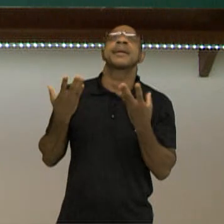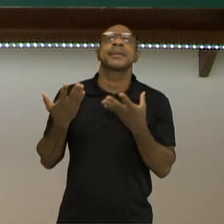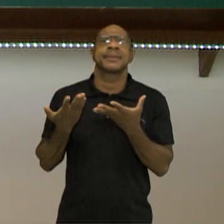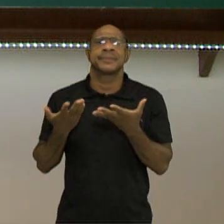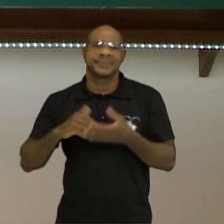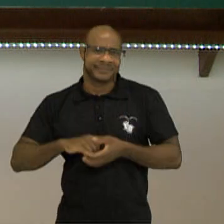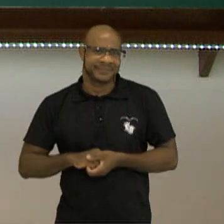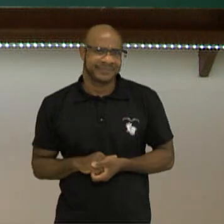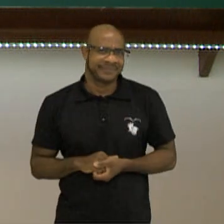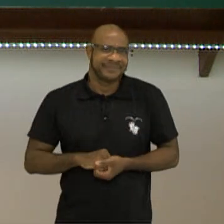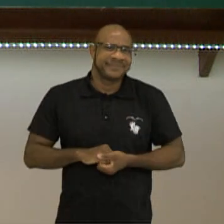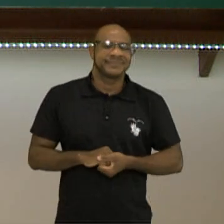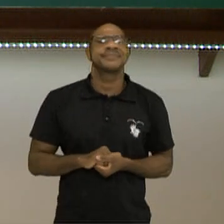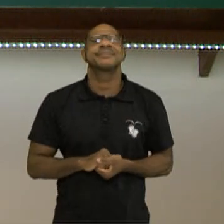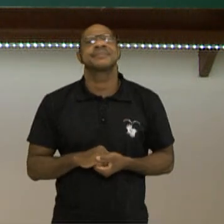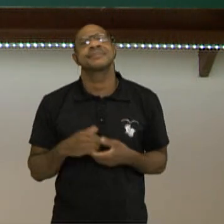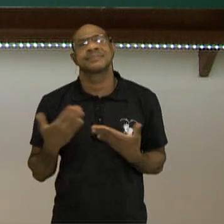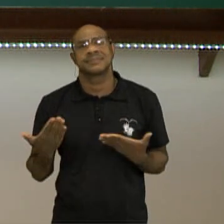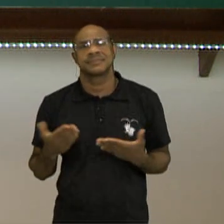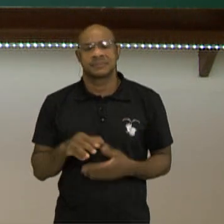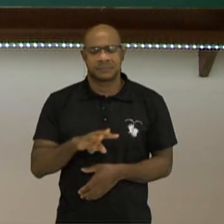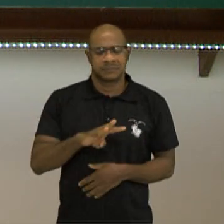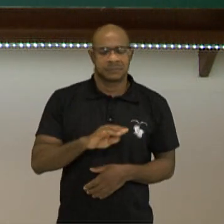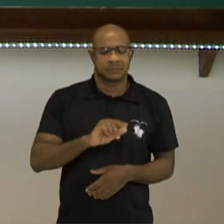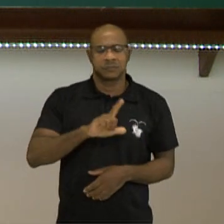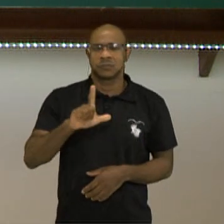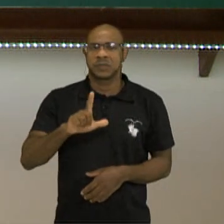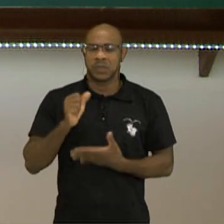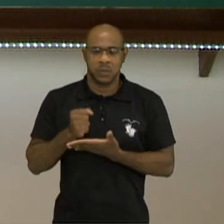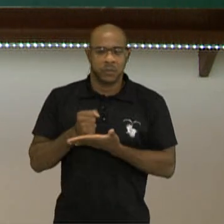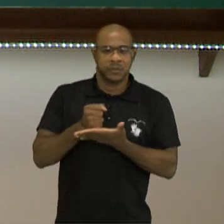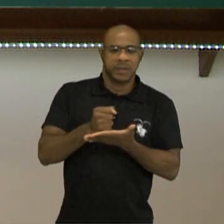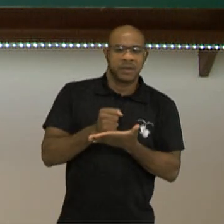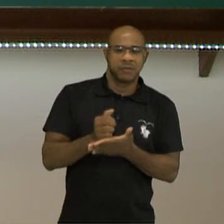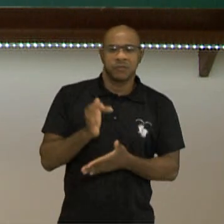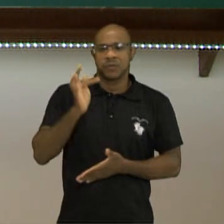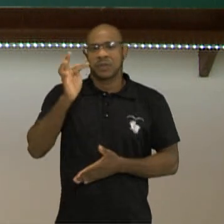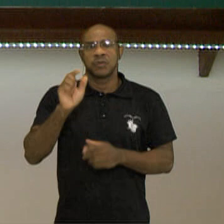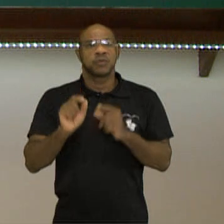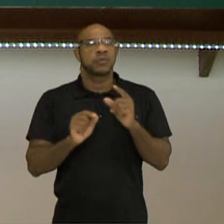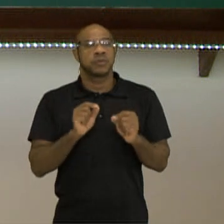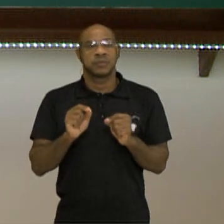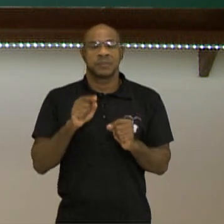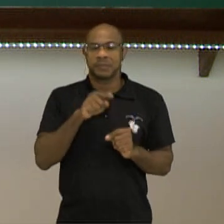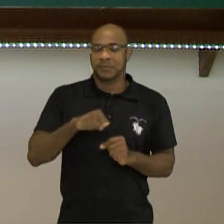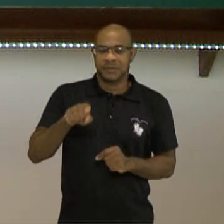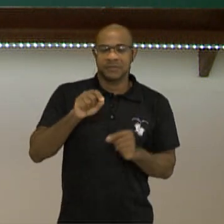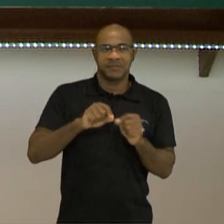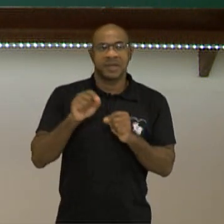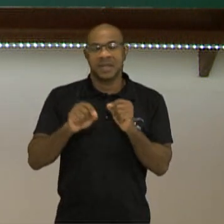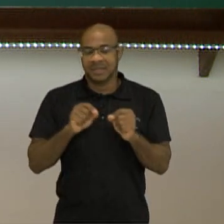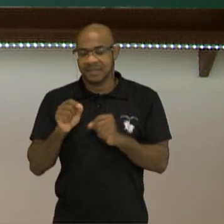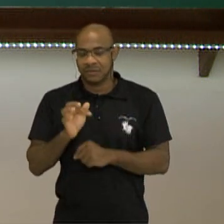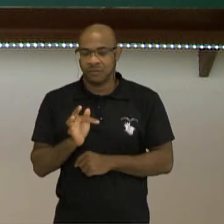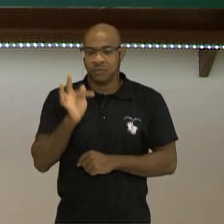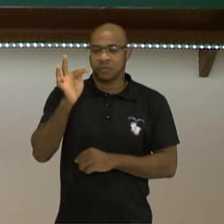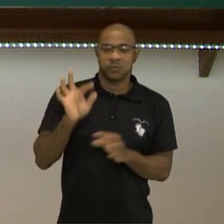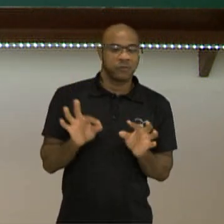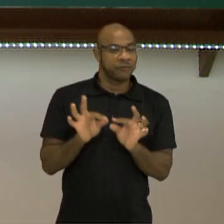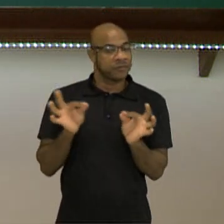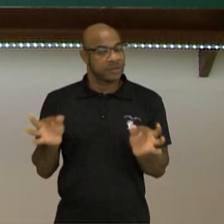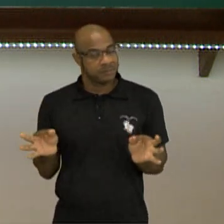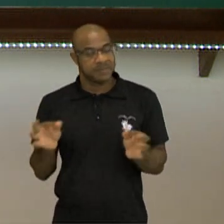futuro, é só eu me lembrar que o will é um auxiliar de futuro. Ele é um auxiliar para você fazer o chamado futuro